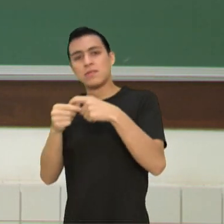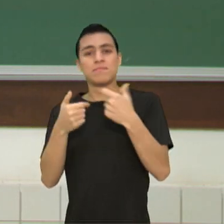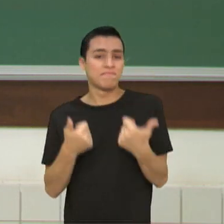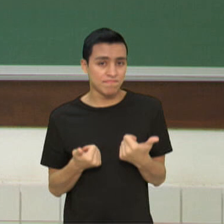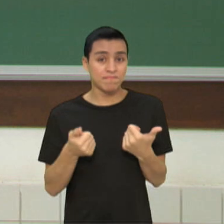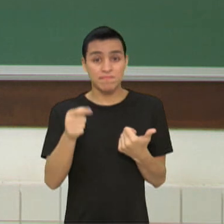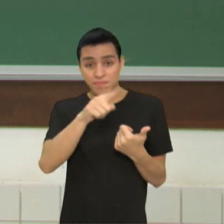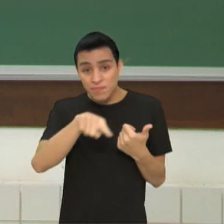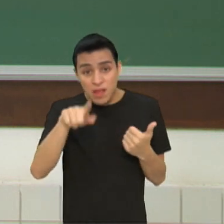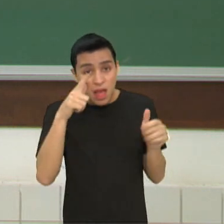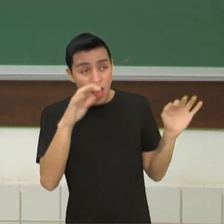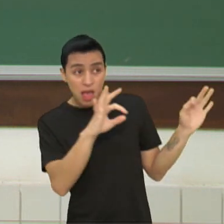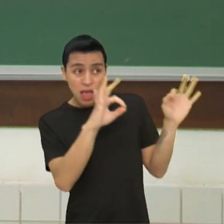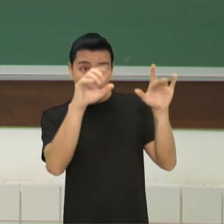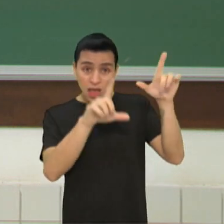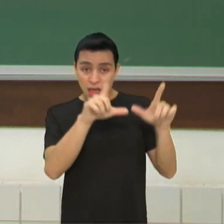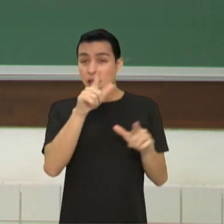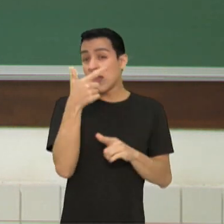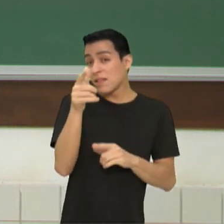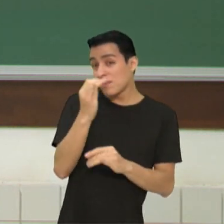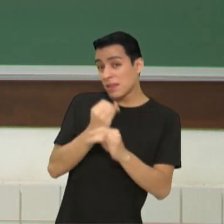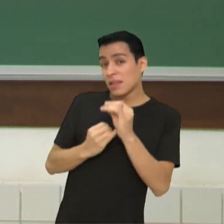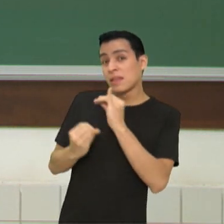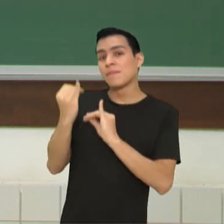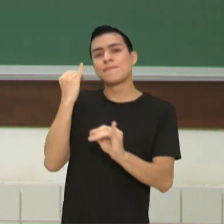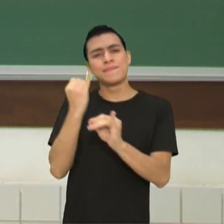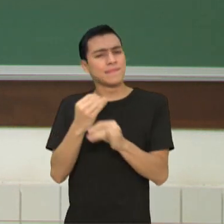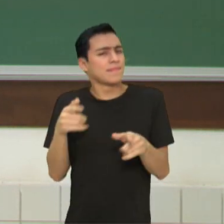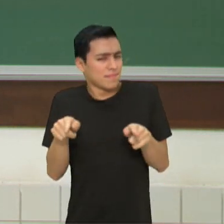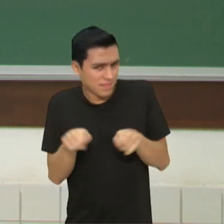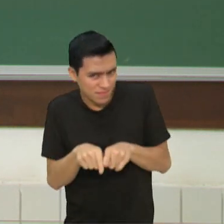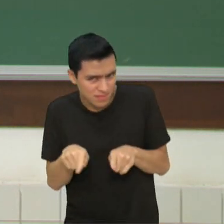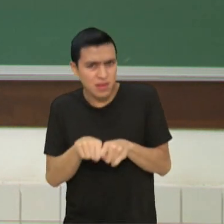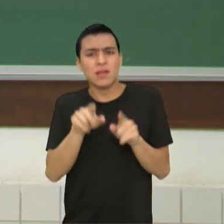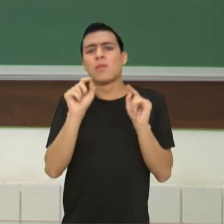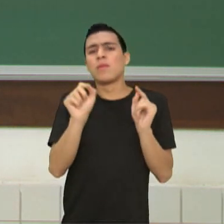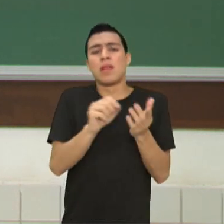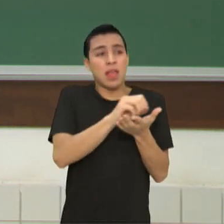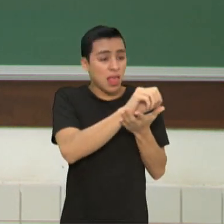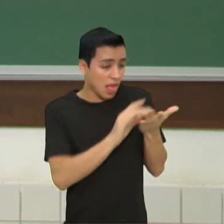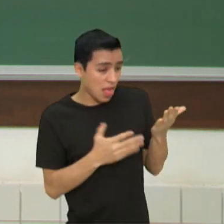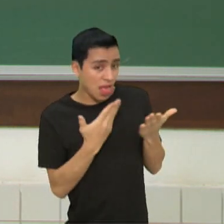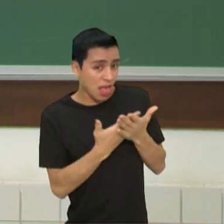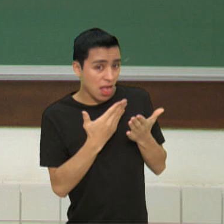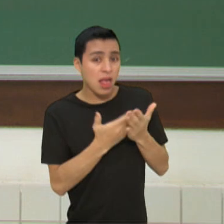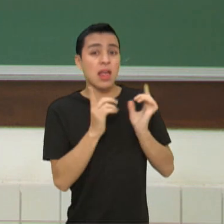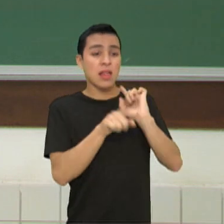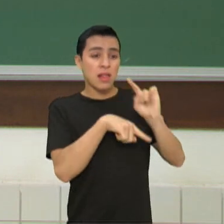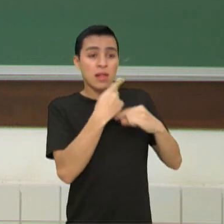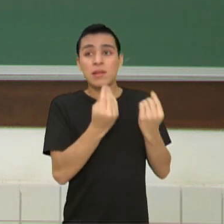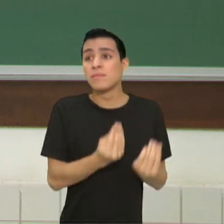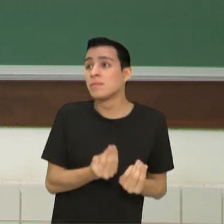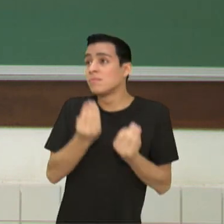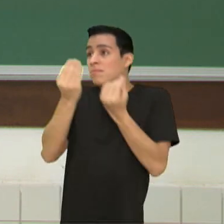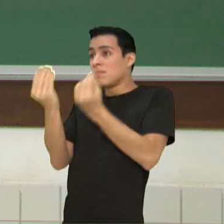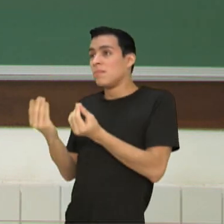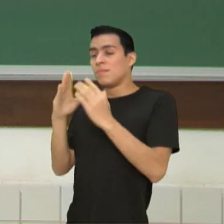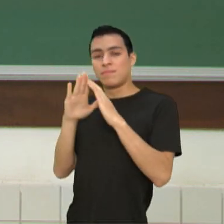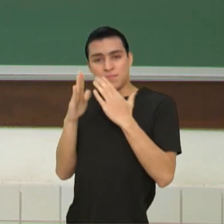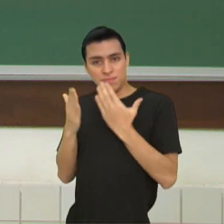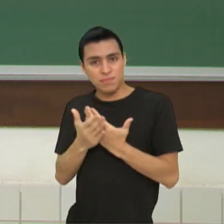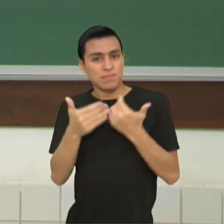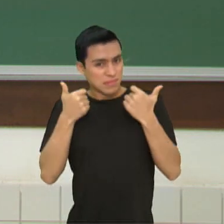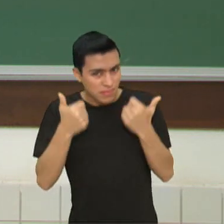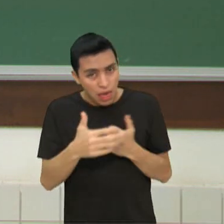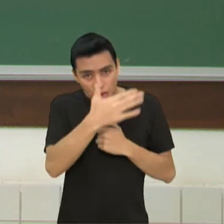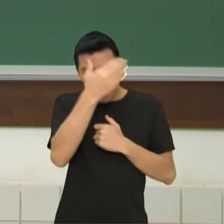televisão, pessoal, e você não tem acesso à internet, também faça as atividades da aula e você precisa entregar essas atividades na escola.